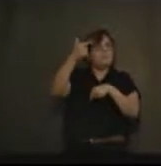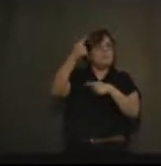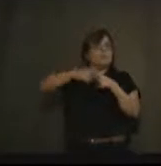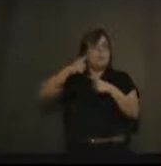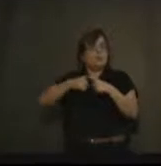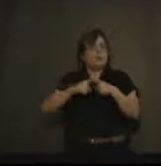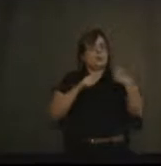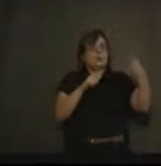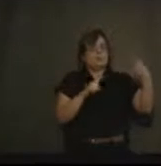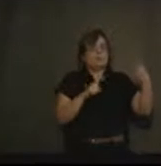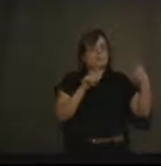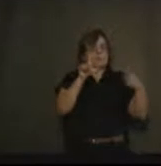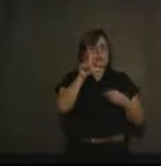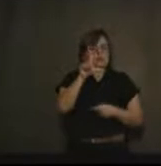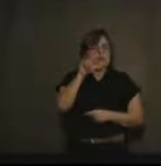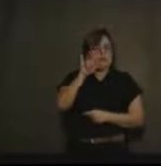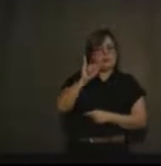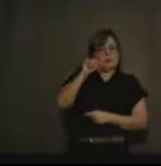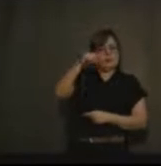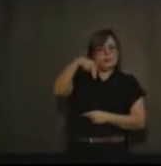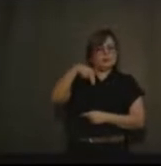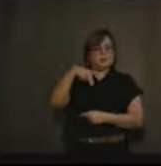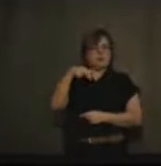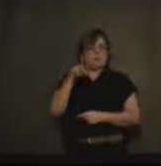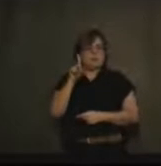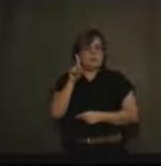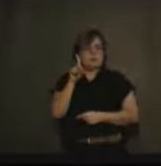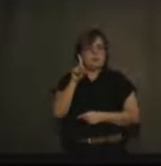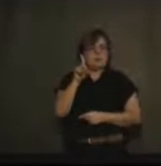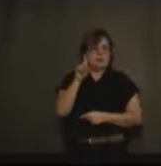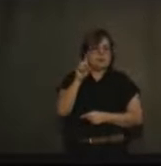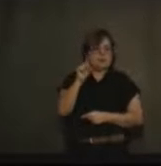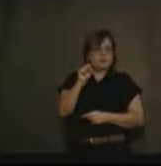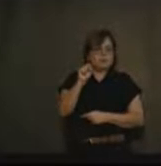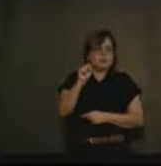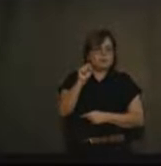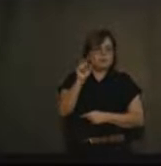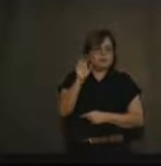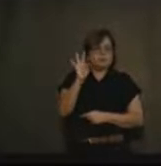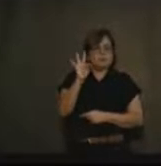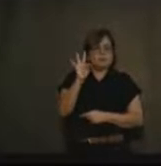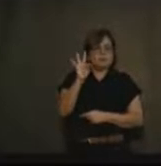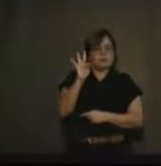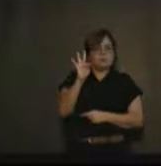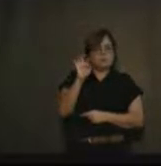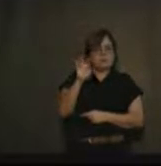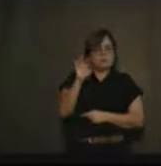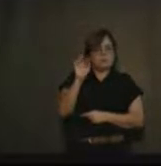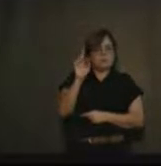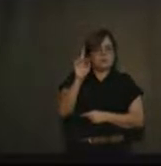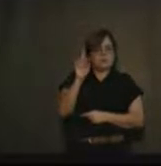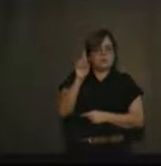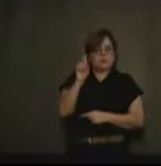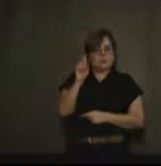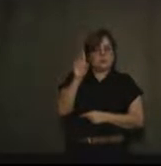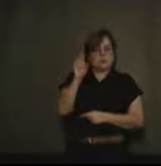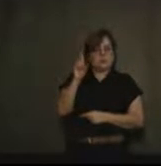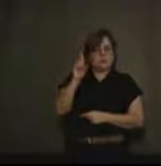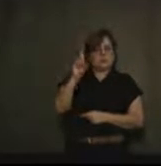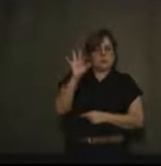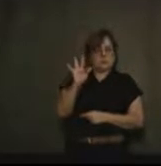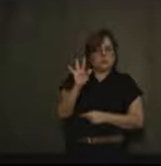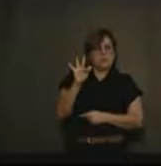de Lindstedt-Poincaré ou simplesmente série de Lindstedt. E na